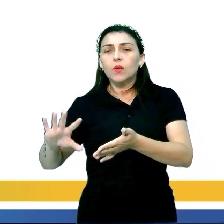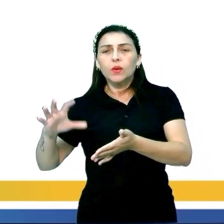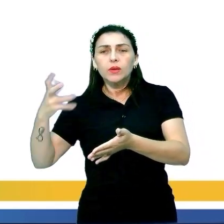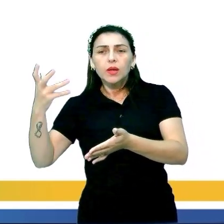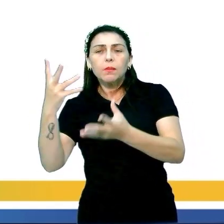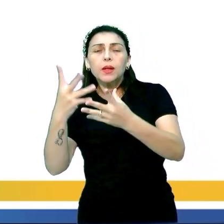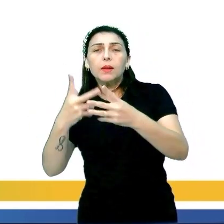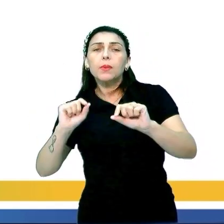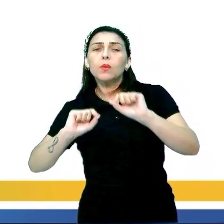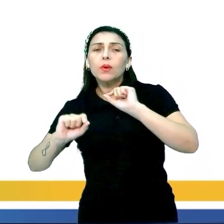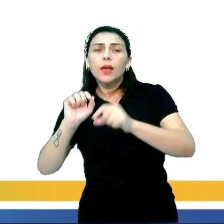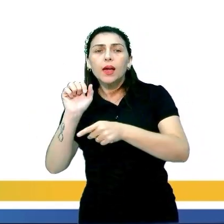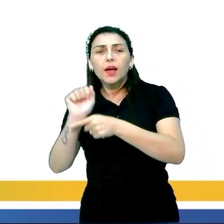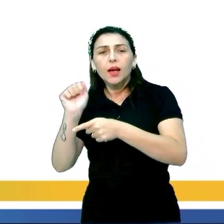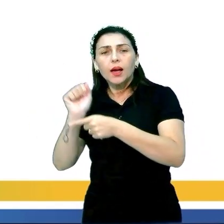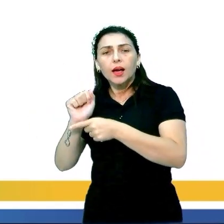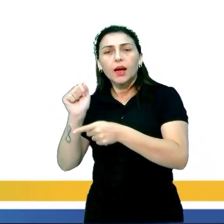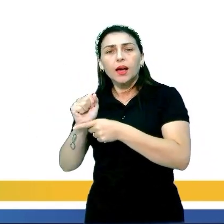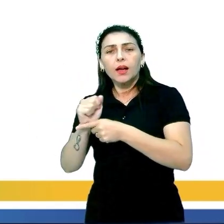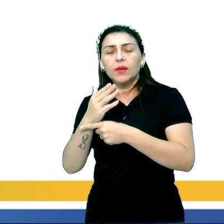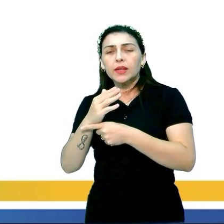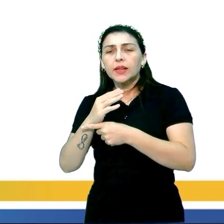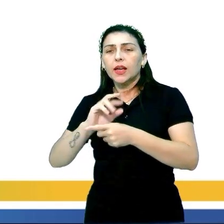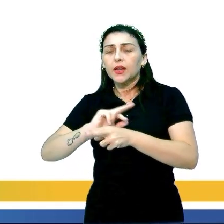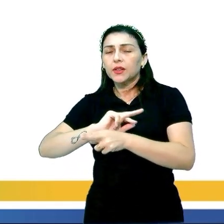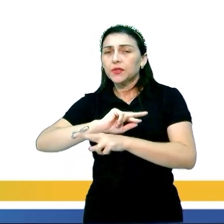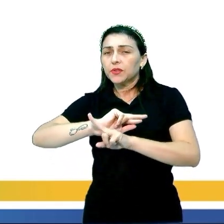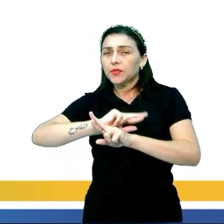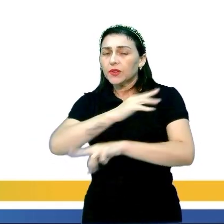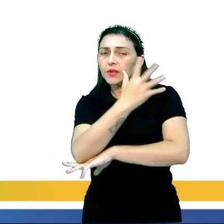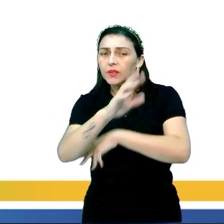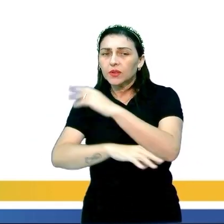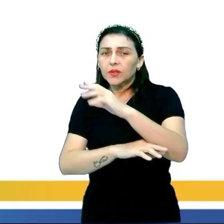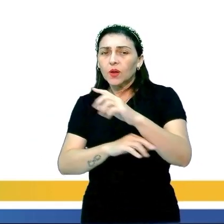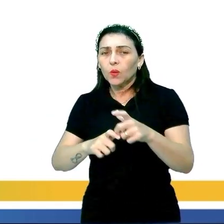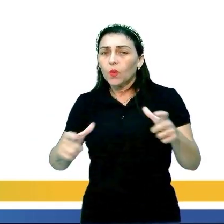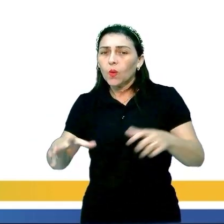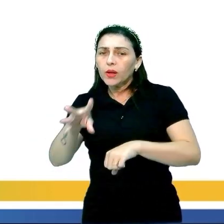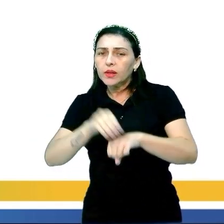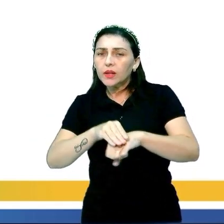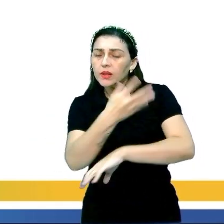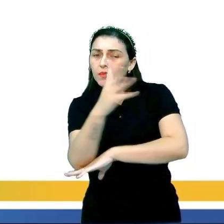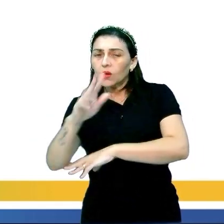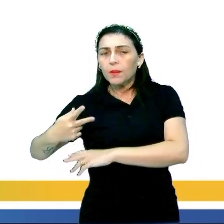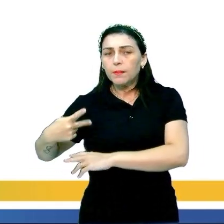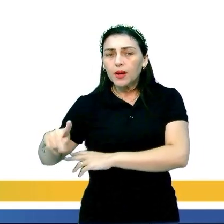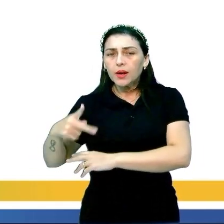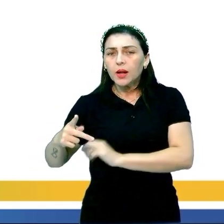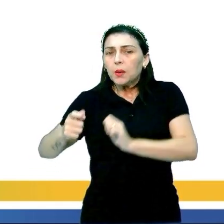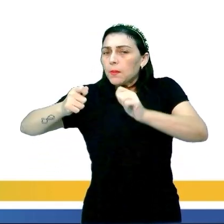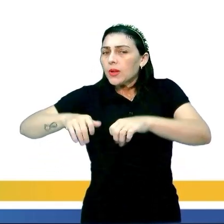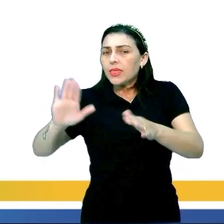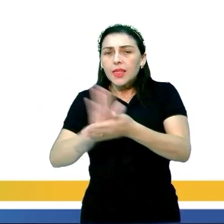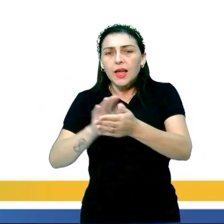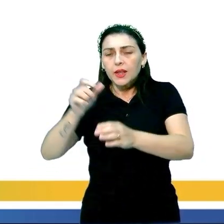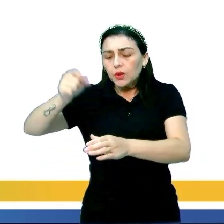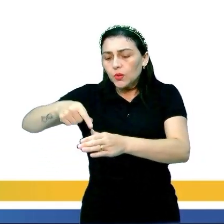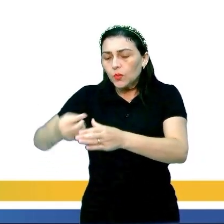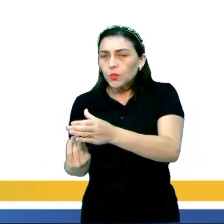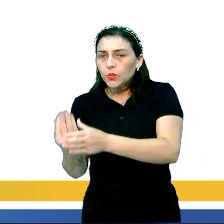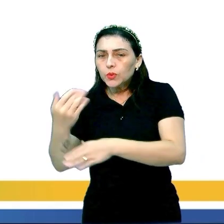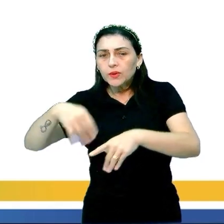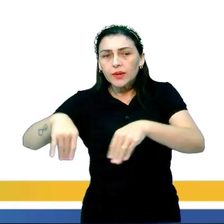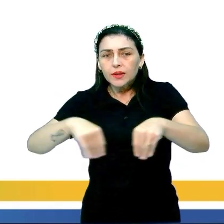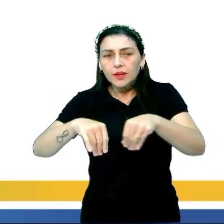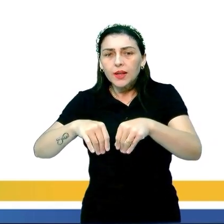essência pelo quê? A. Desalento frente às adversidades naturais, amplo conhecimento da flora paraguaia, impossibilidade de cultivo